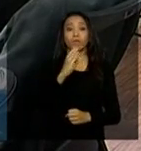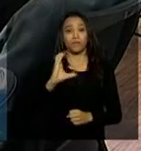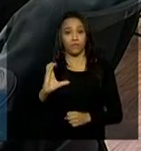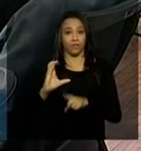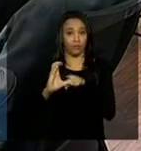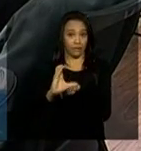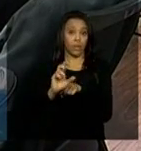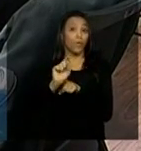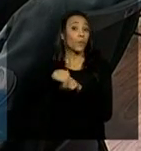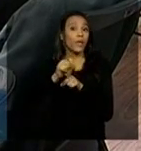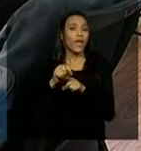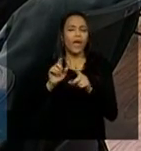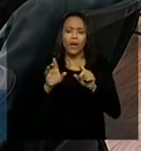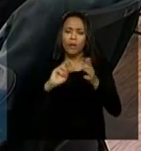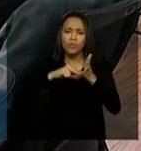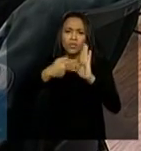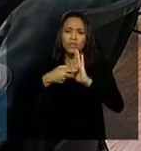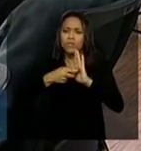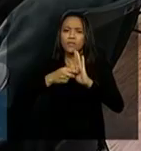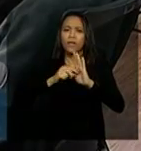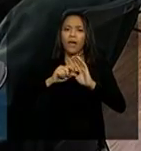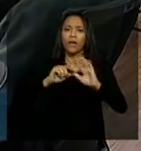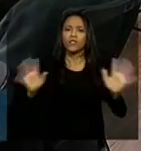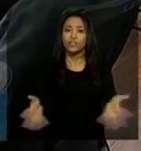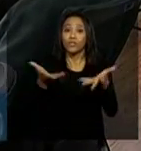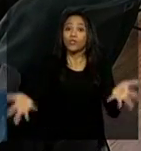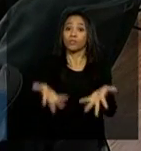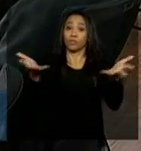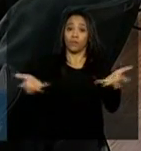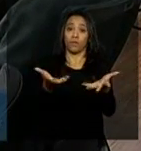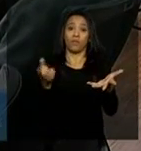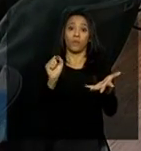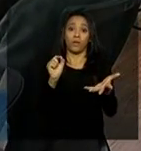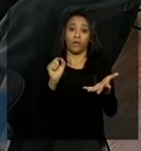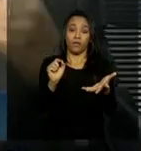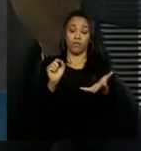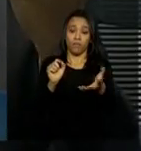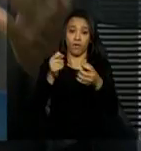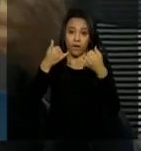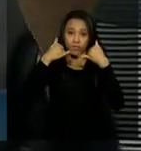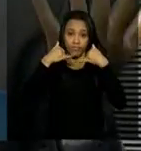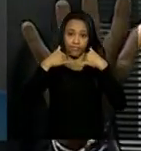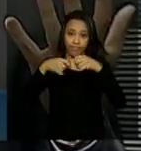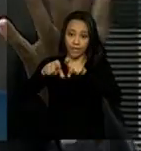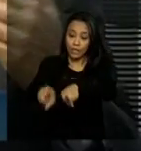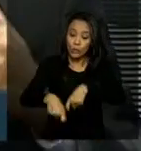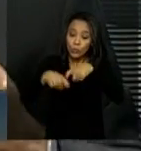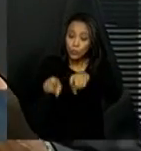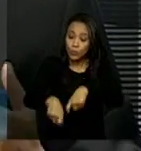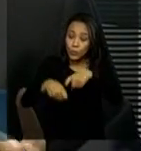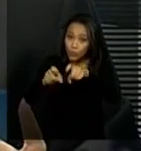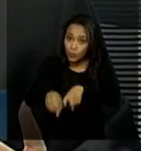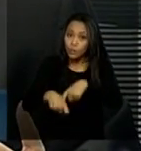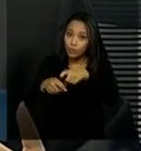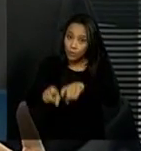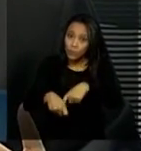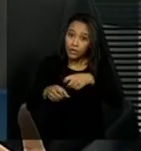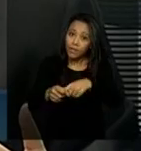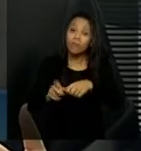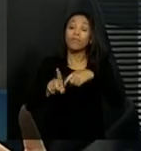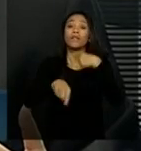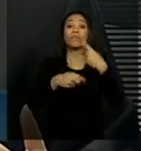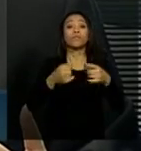gradualmente estimular a conversão de uma agricultura, digamos, que emite para uma agricultura de baixo